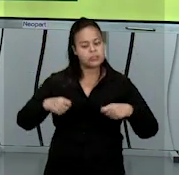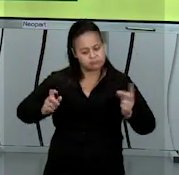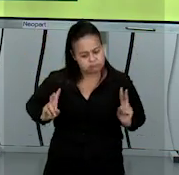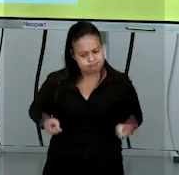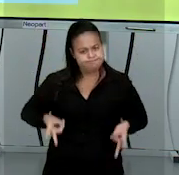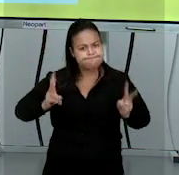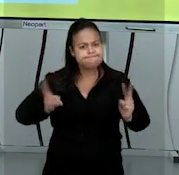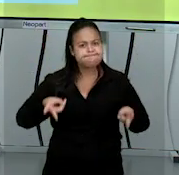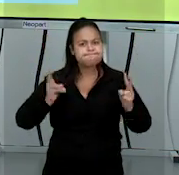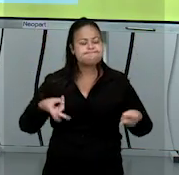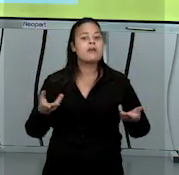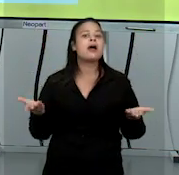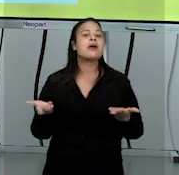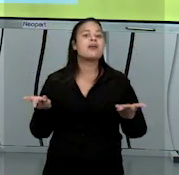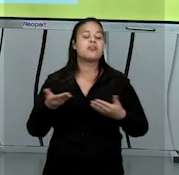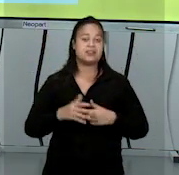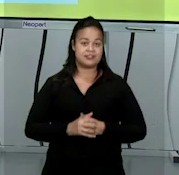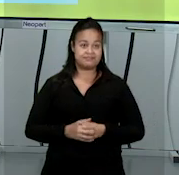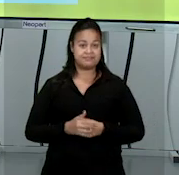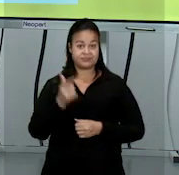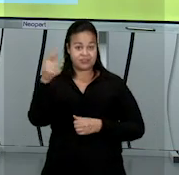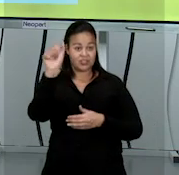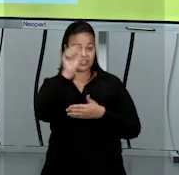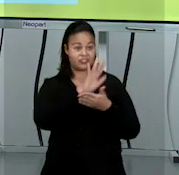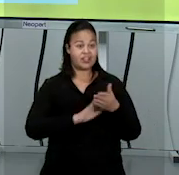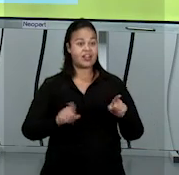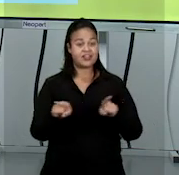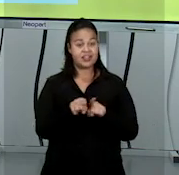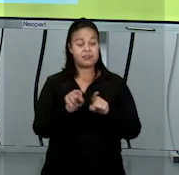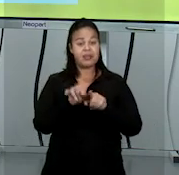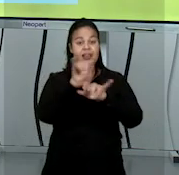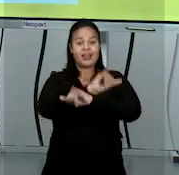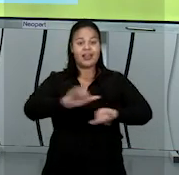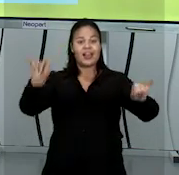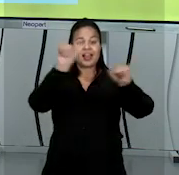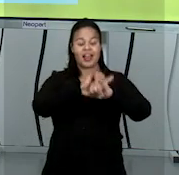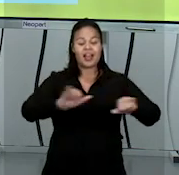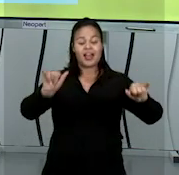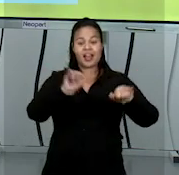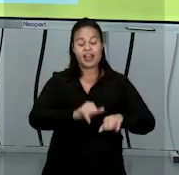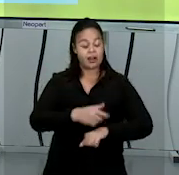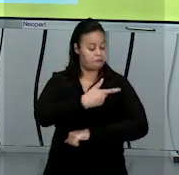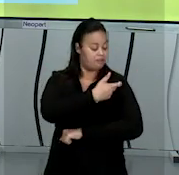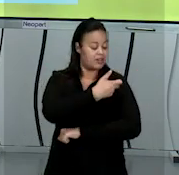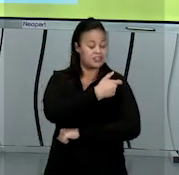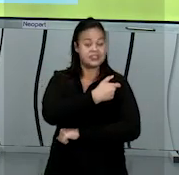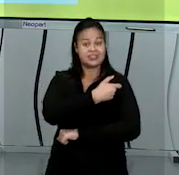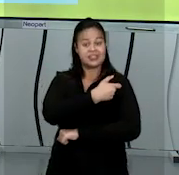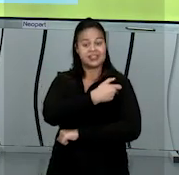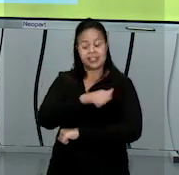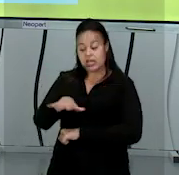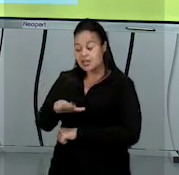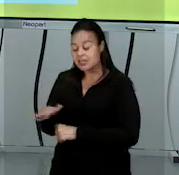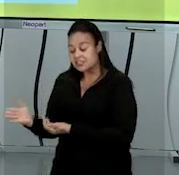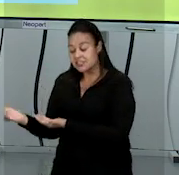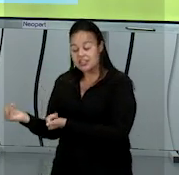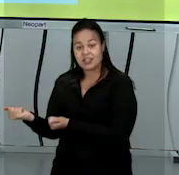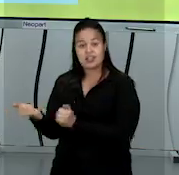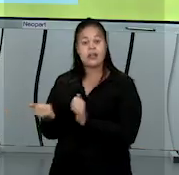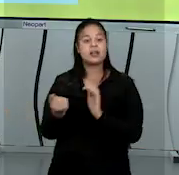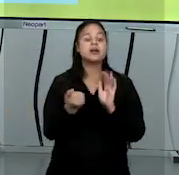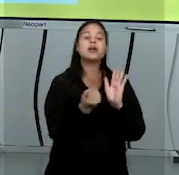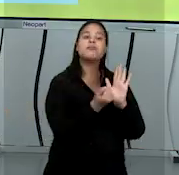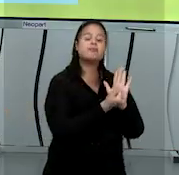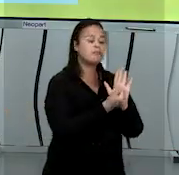colocado em um museu, em que geralmente se mostram obras do passado. Quer dizer, nós não podemos tornar isso algo